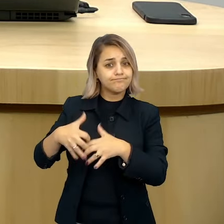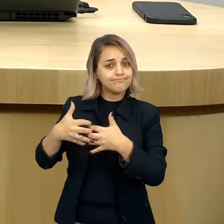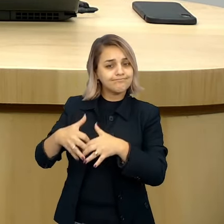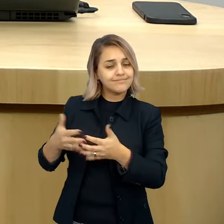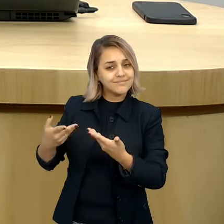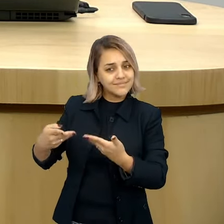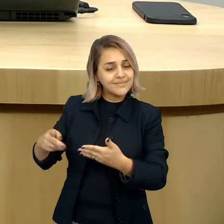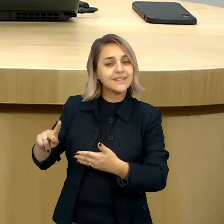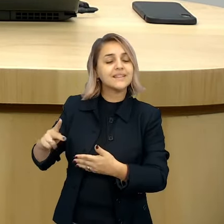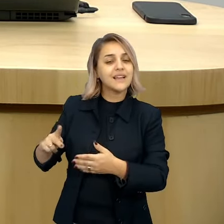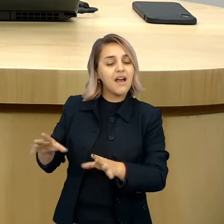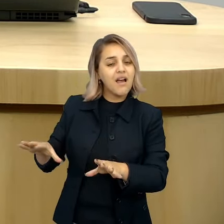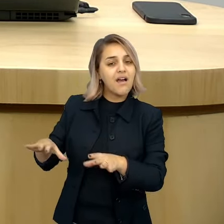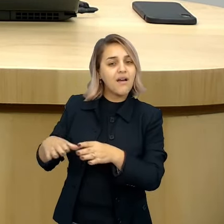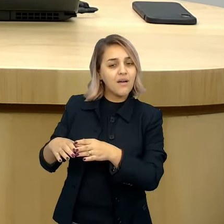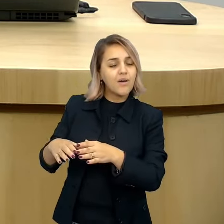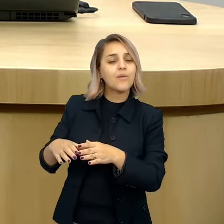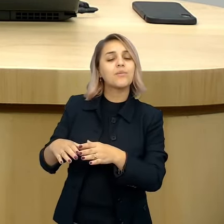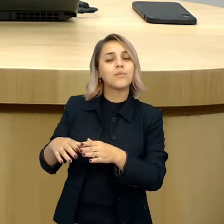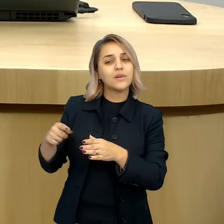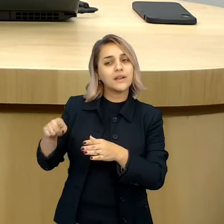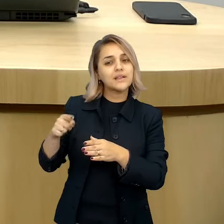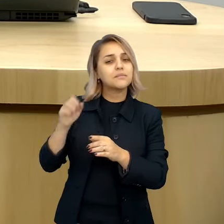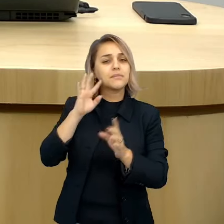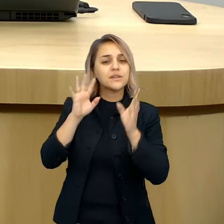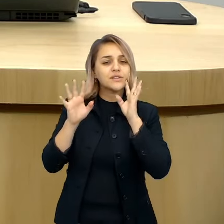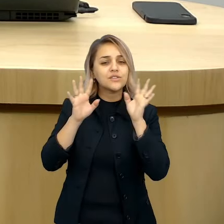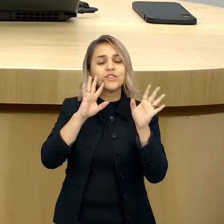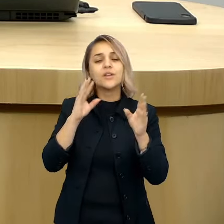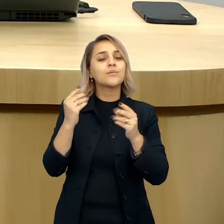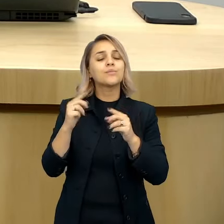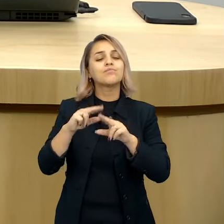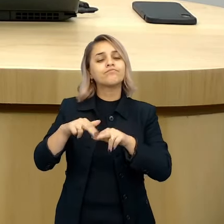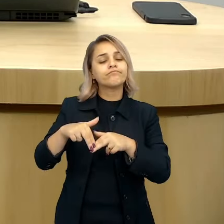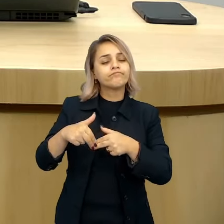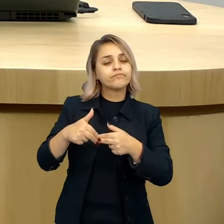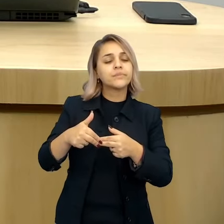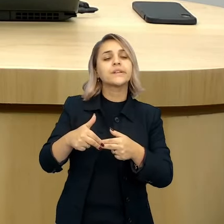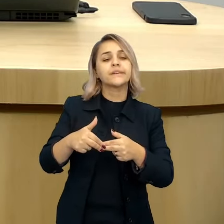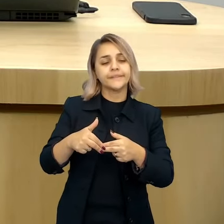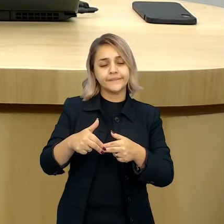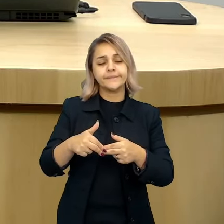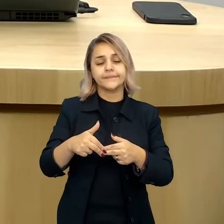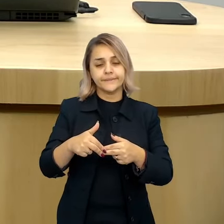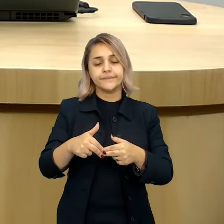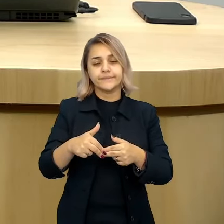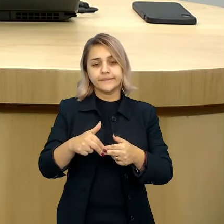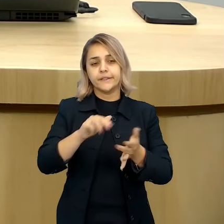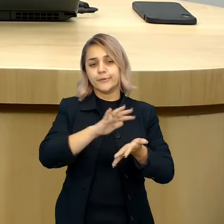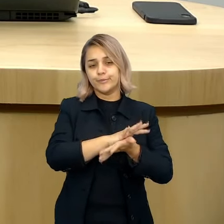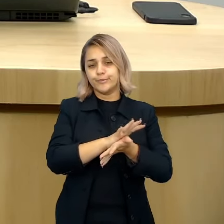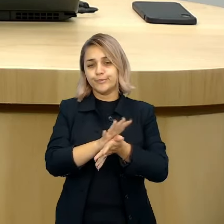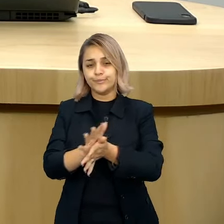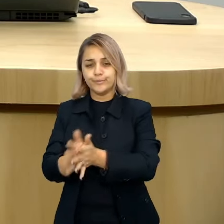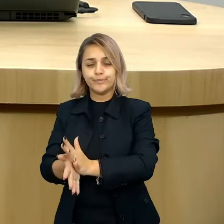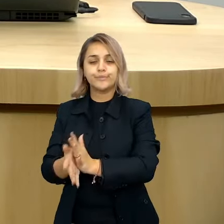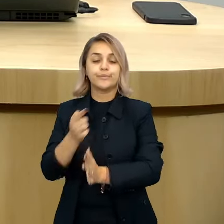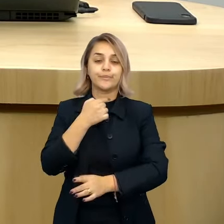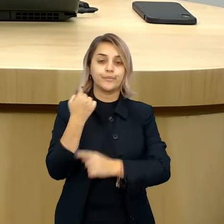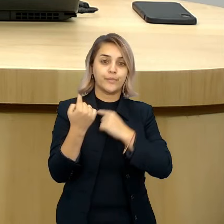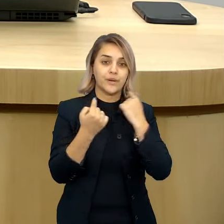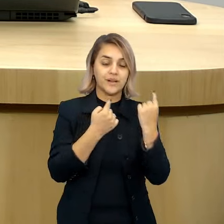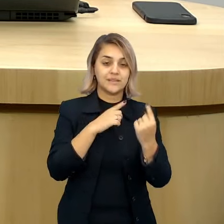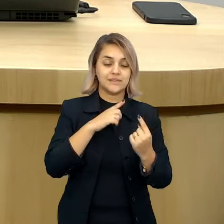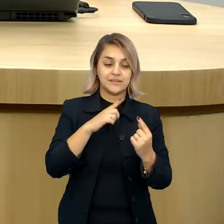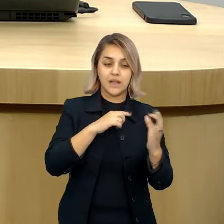acaba levando aí à morte, certo? E trazer depois como resultado disso uma esquematização de um mapa mental